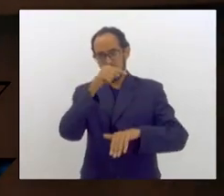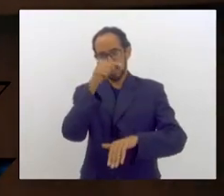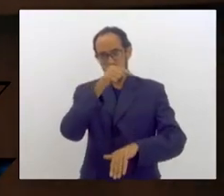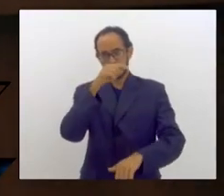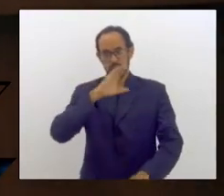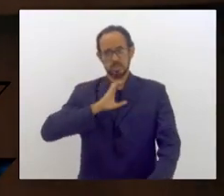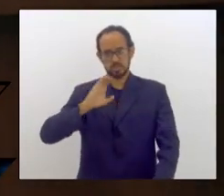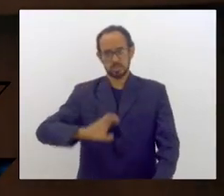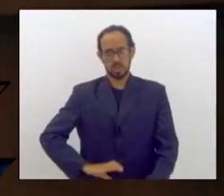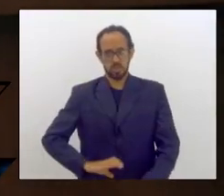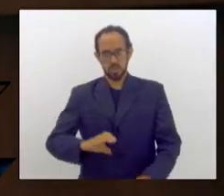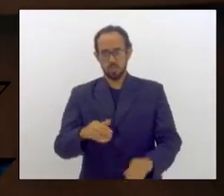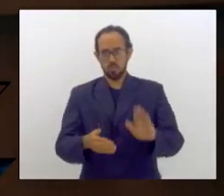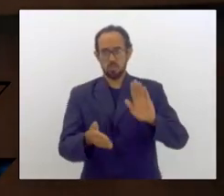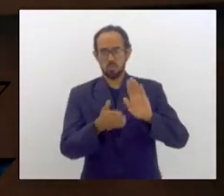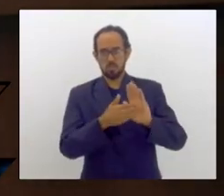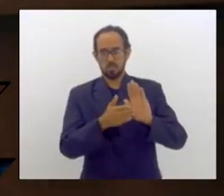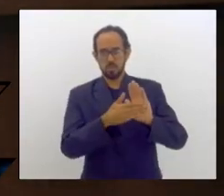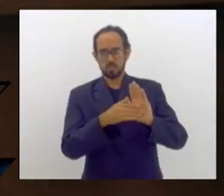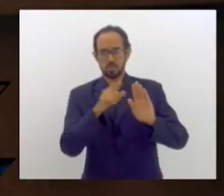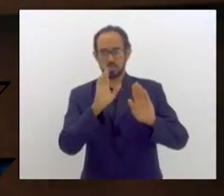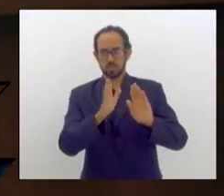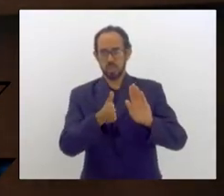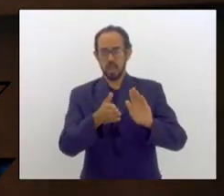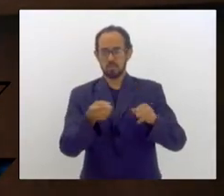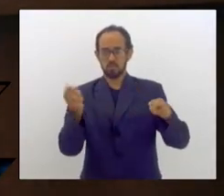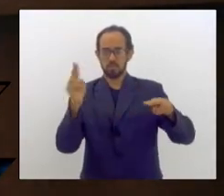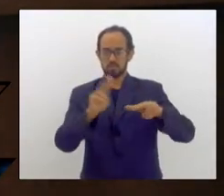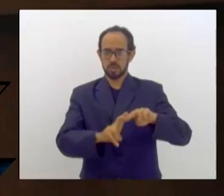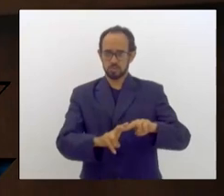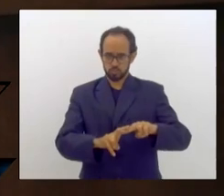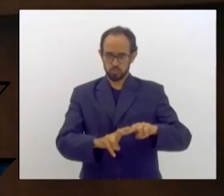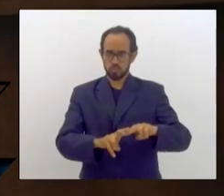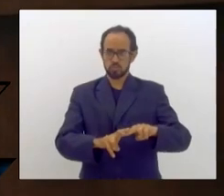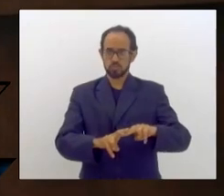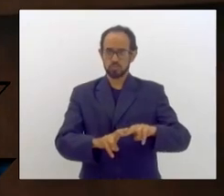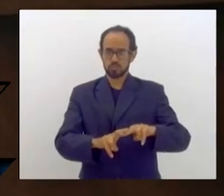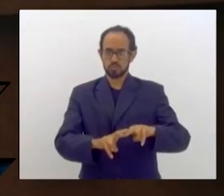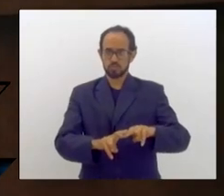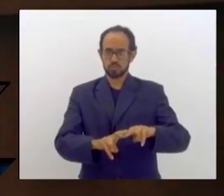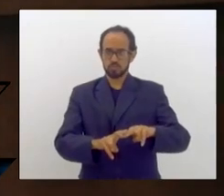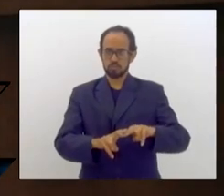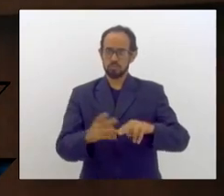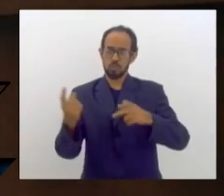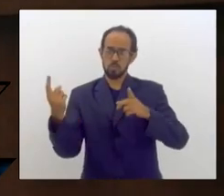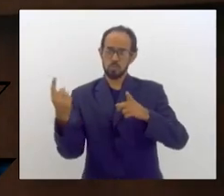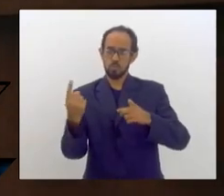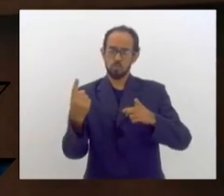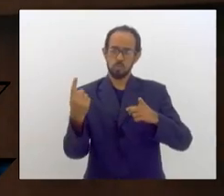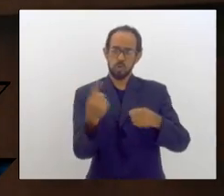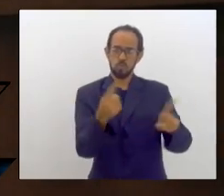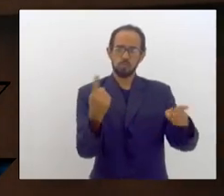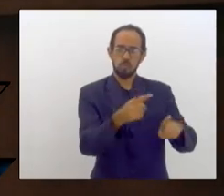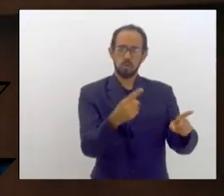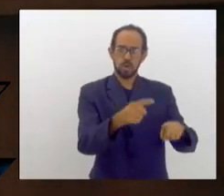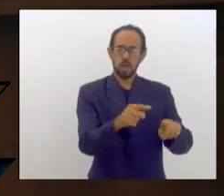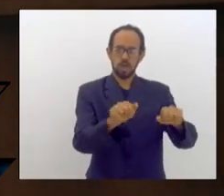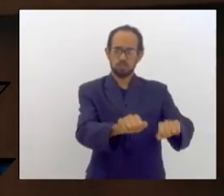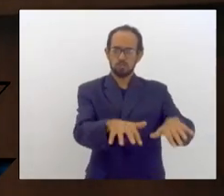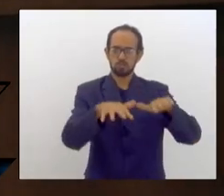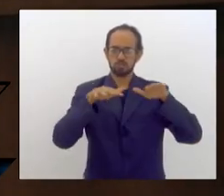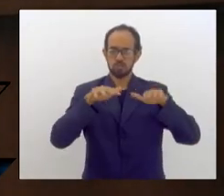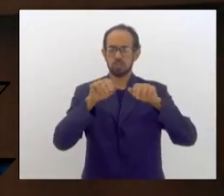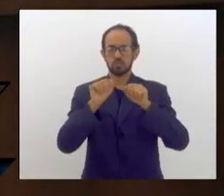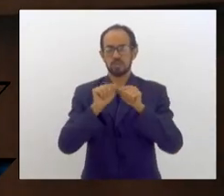sendo proposto, ele já foi preso por incitar o seu público a fazer